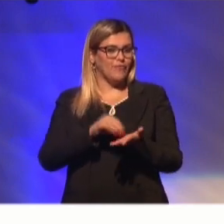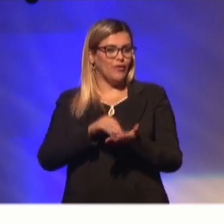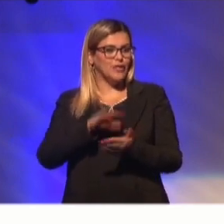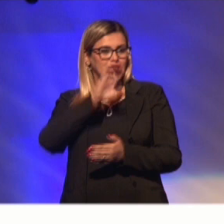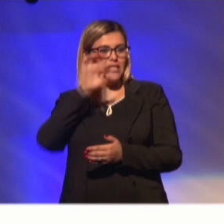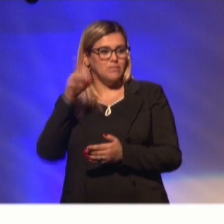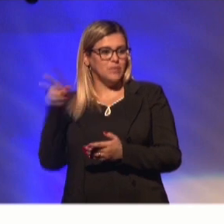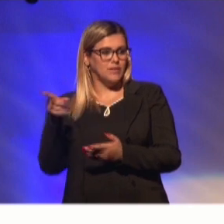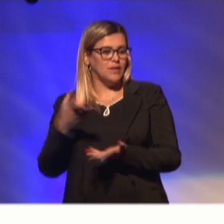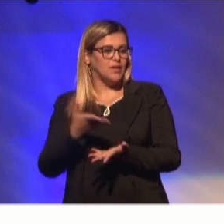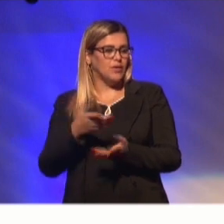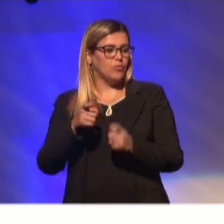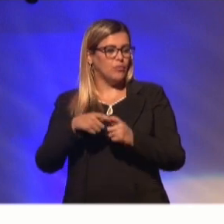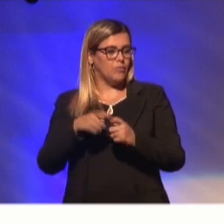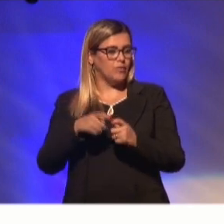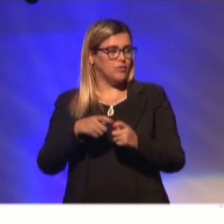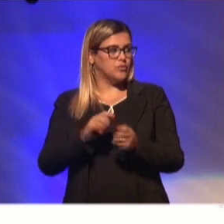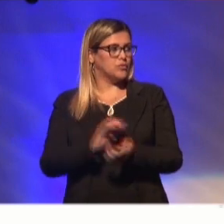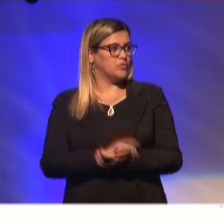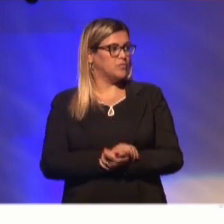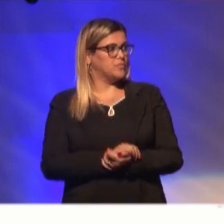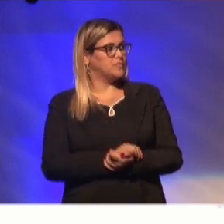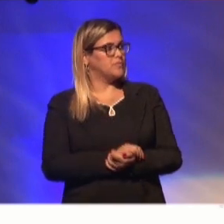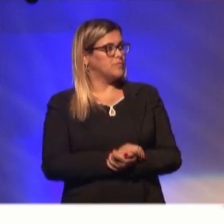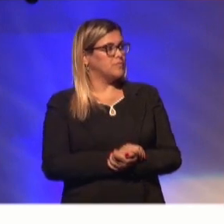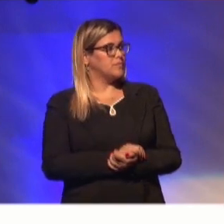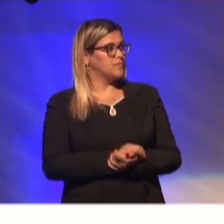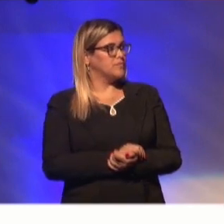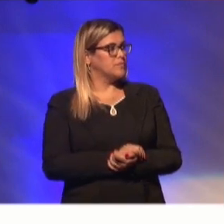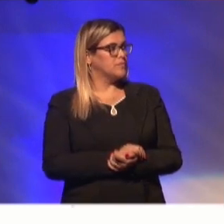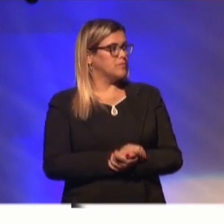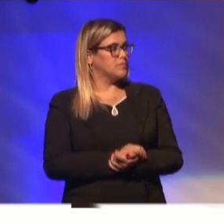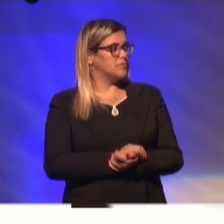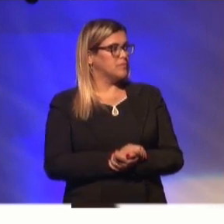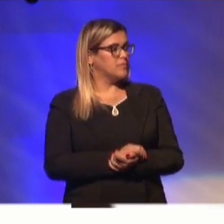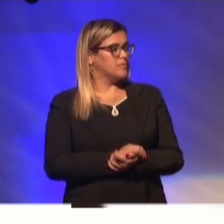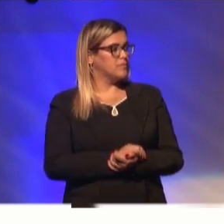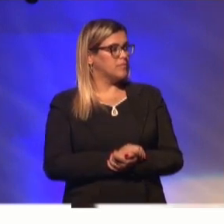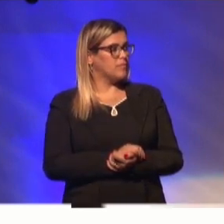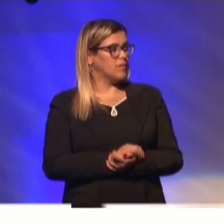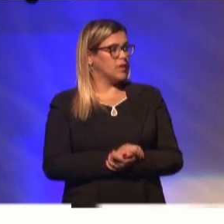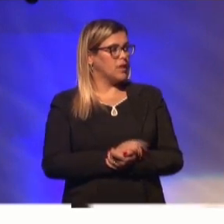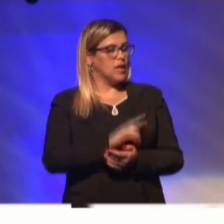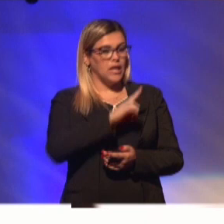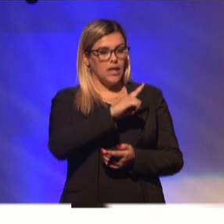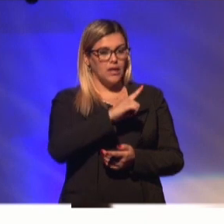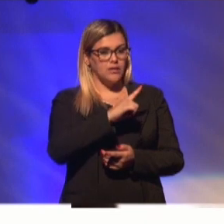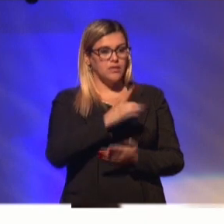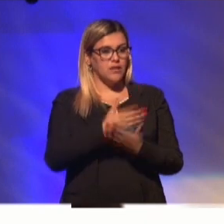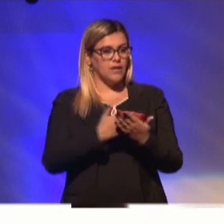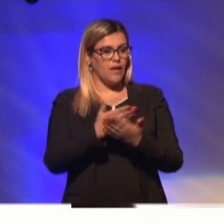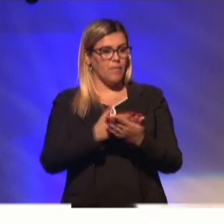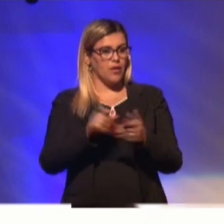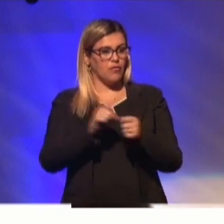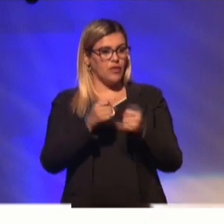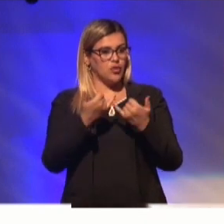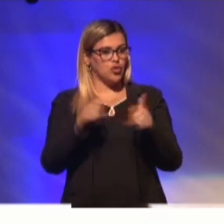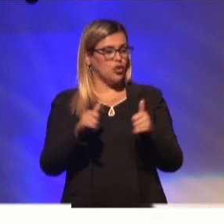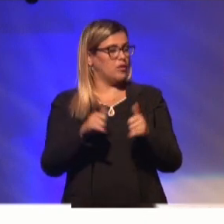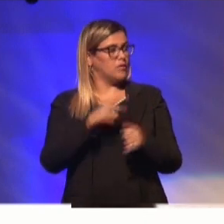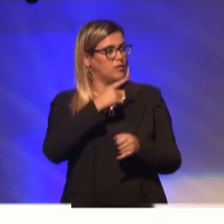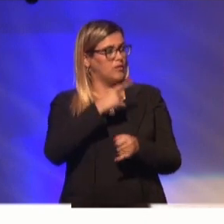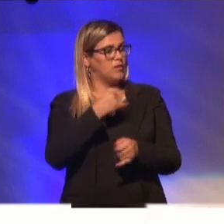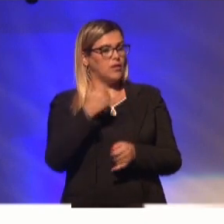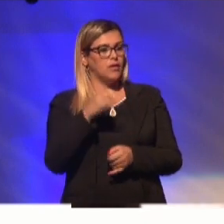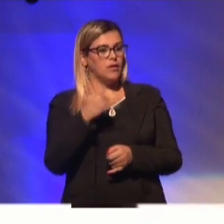realizado o procedimento. Bem, isso a mensagem, essa é a aplicação do aparelho, tá?